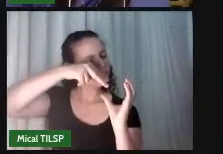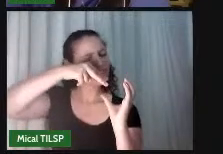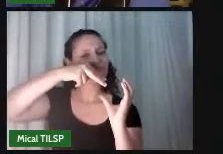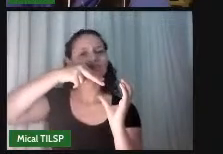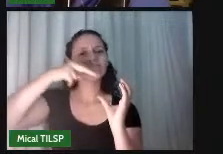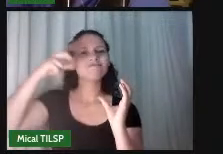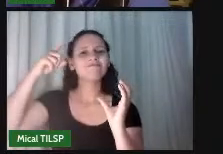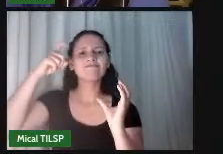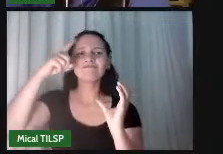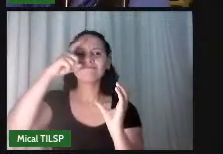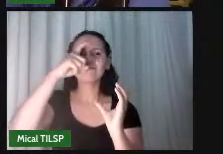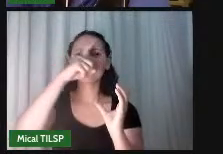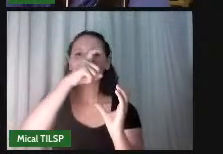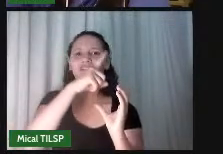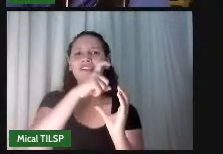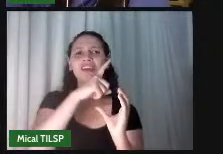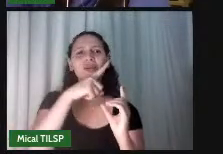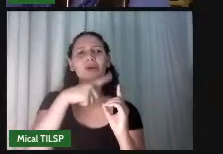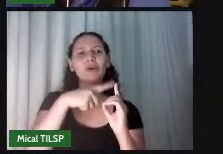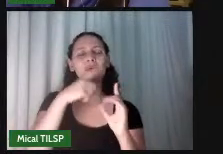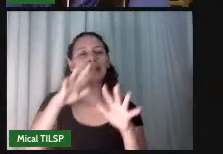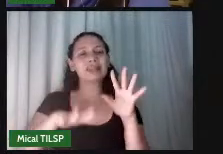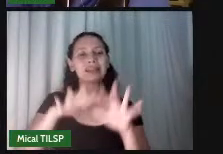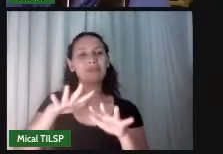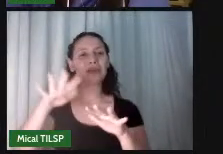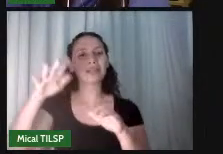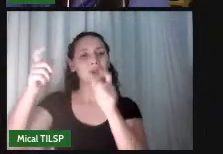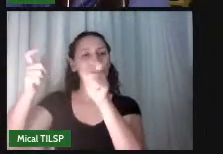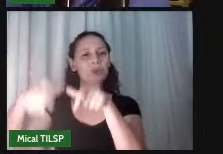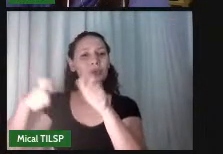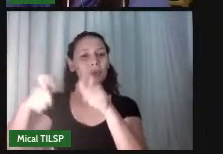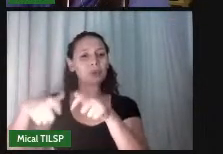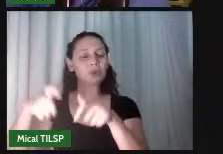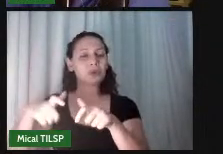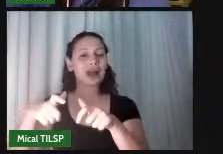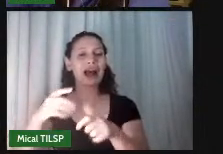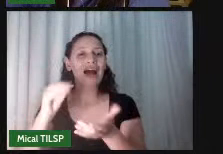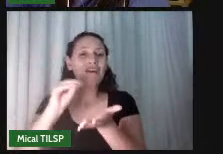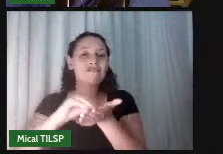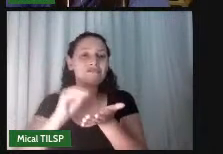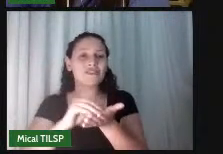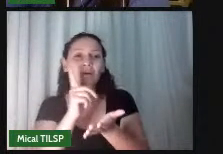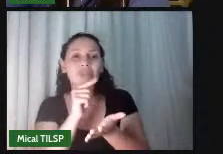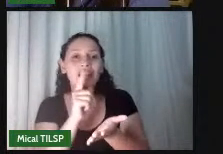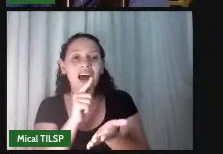né, dependendo do ambiente que a gente está trabalhando, então pode ser bem difícil.